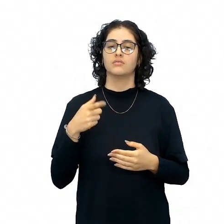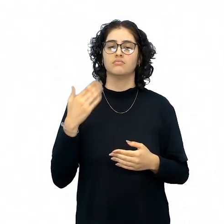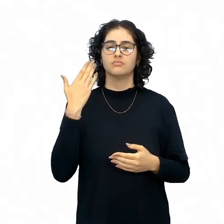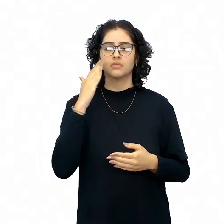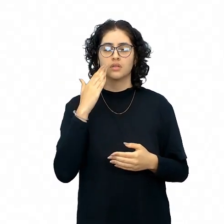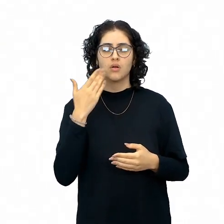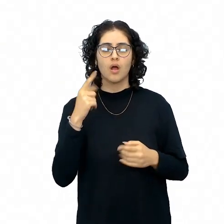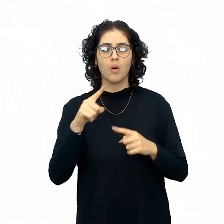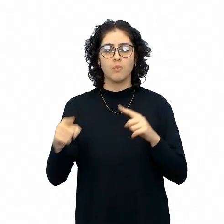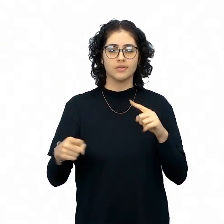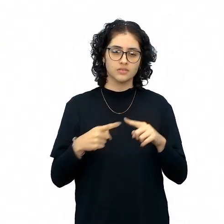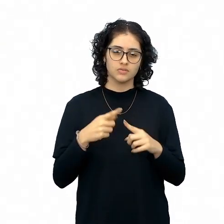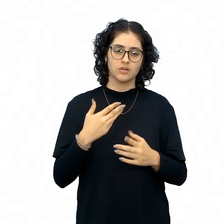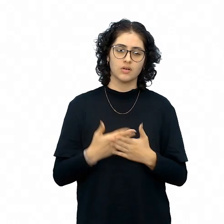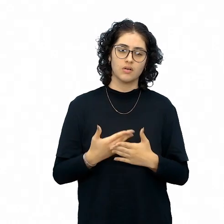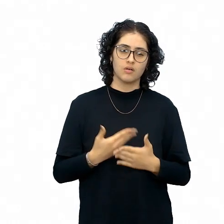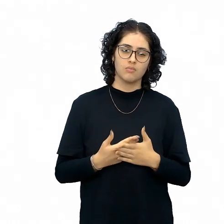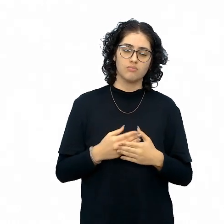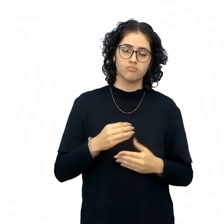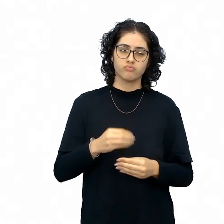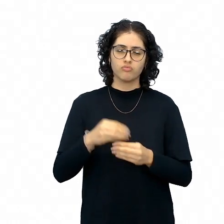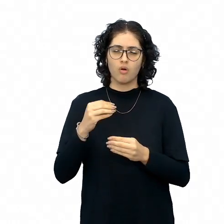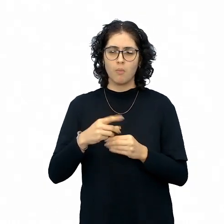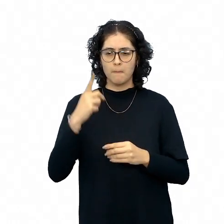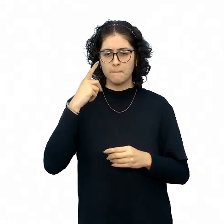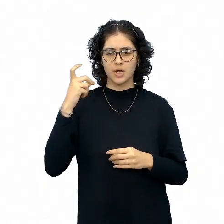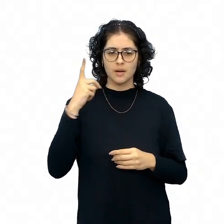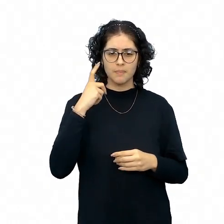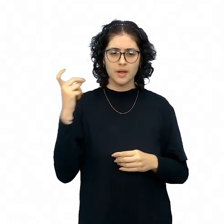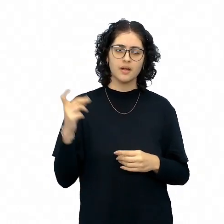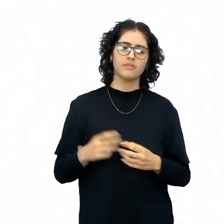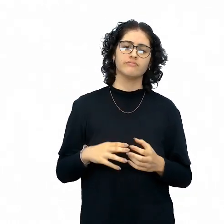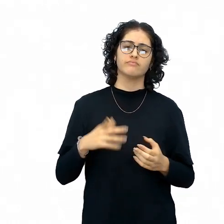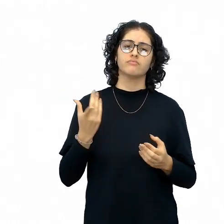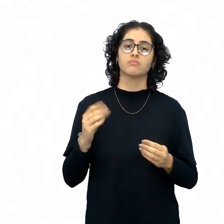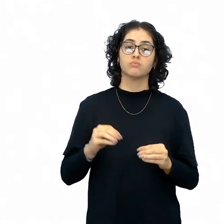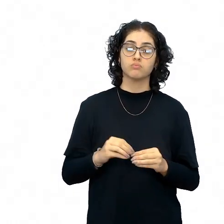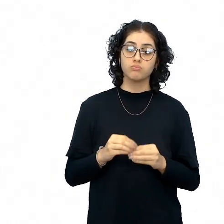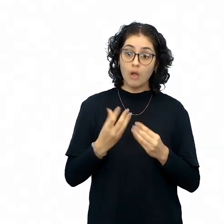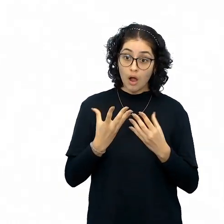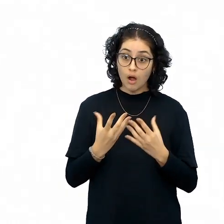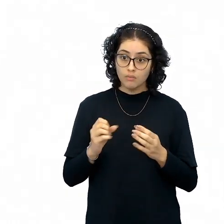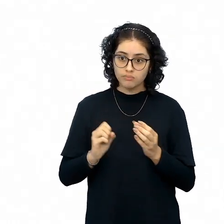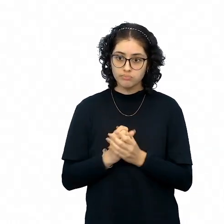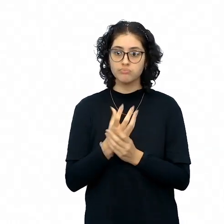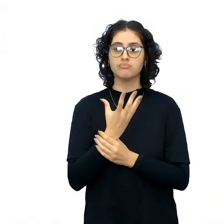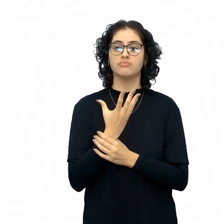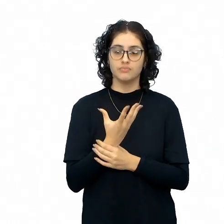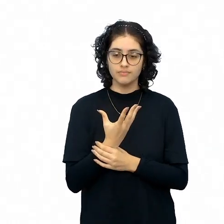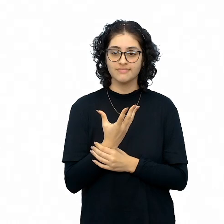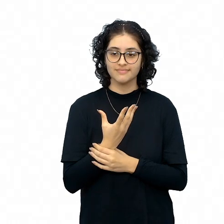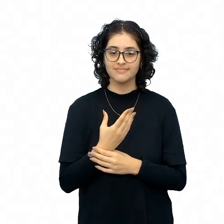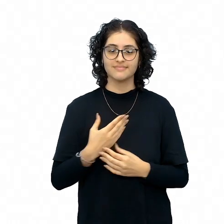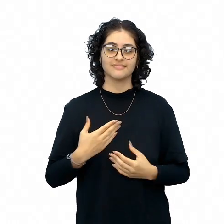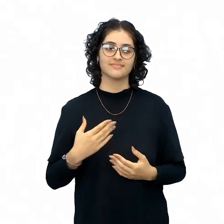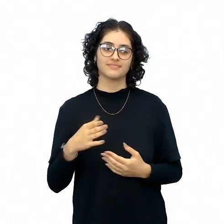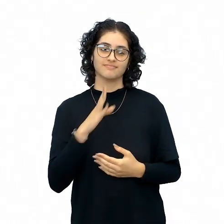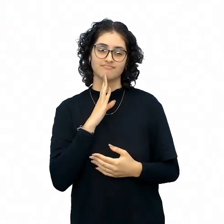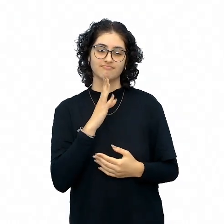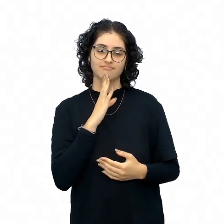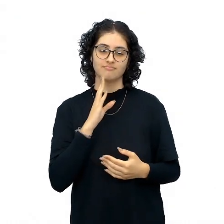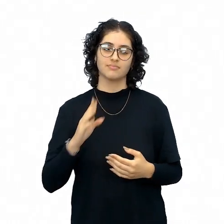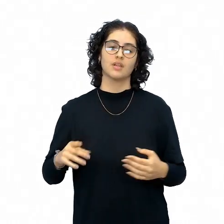dos objetivos, formulação de hipóteses, ativação de conhecimentos prévios e motivação. Durante a